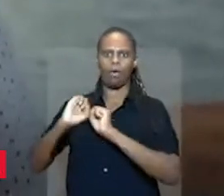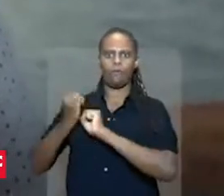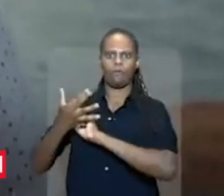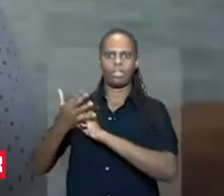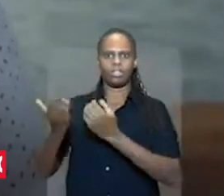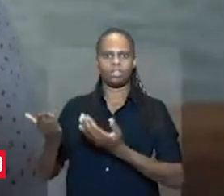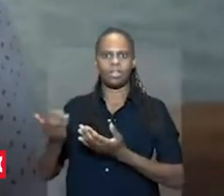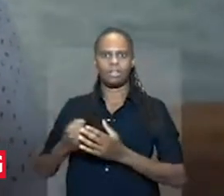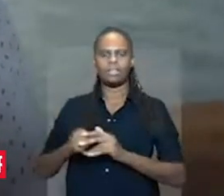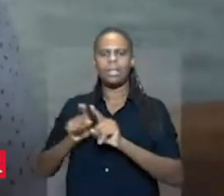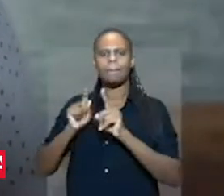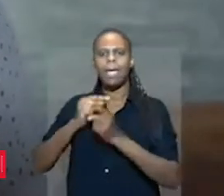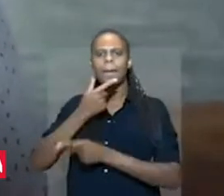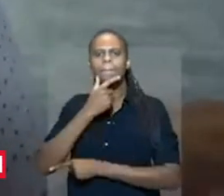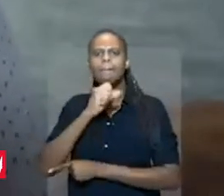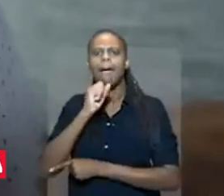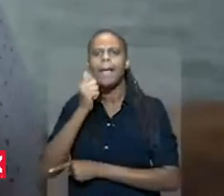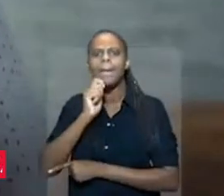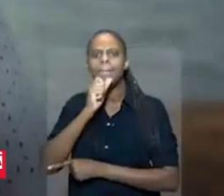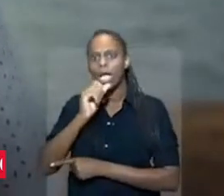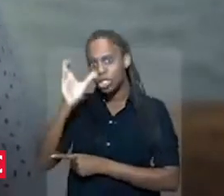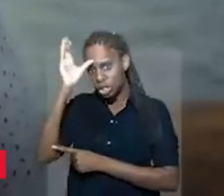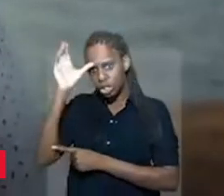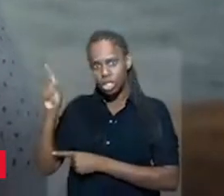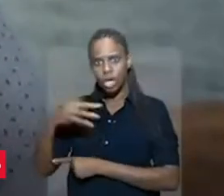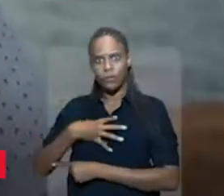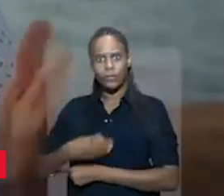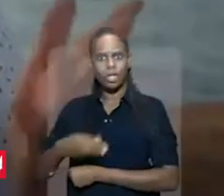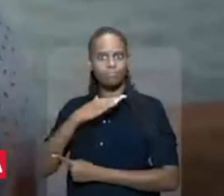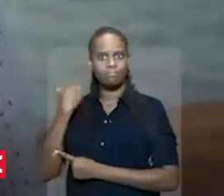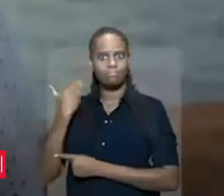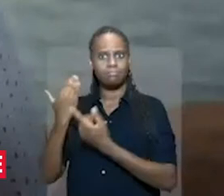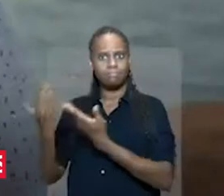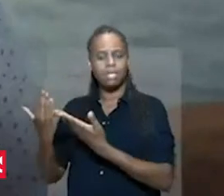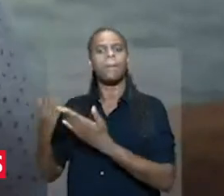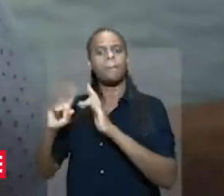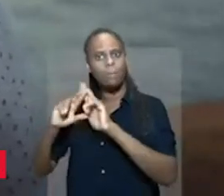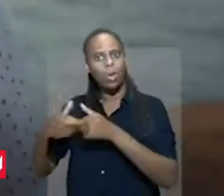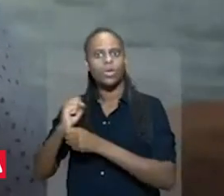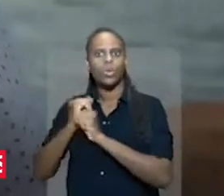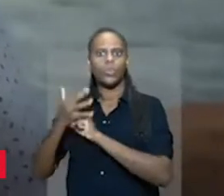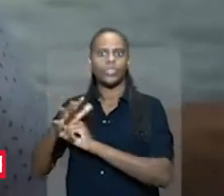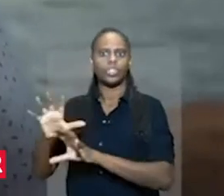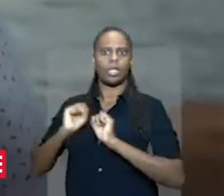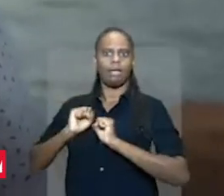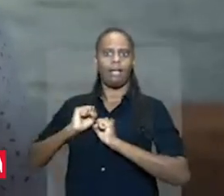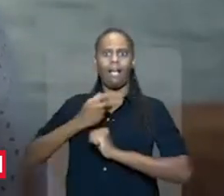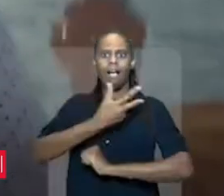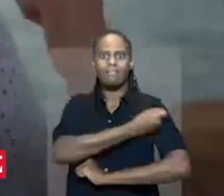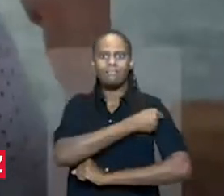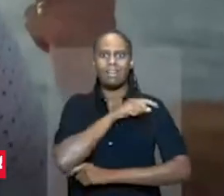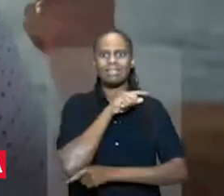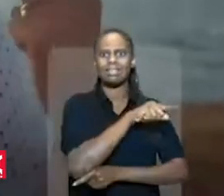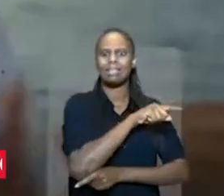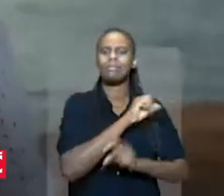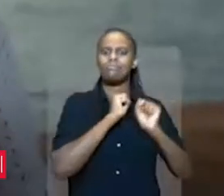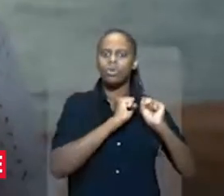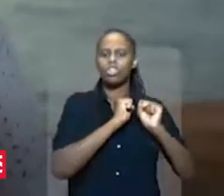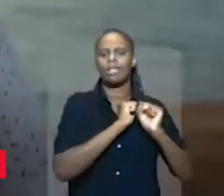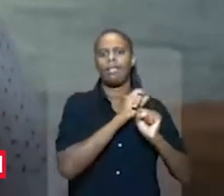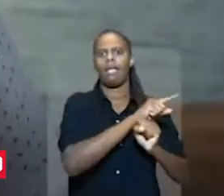vi pais, tios que perderam seus filhos para Covid. Quando a